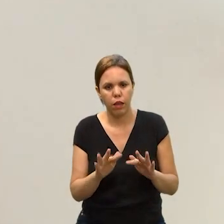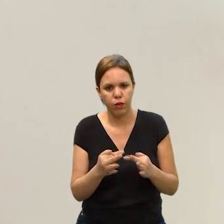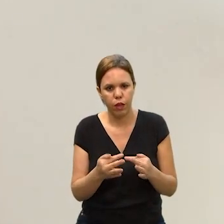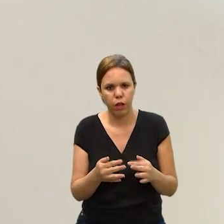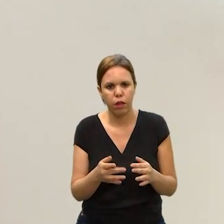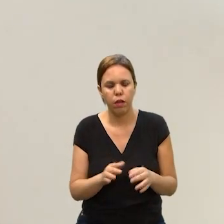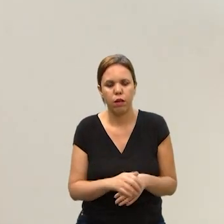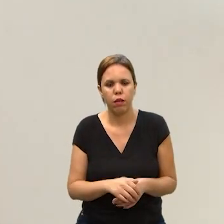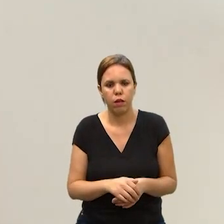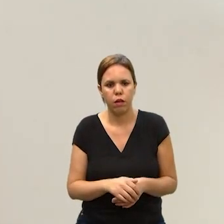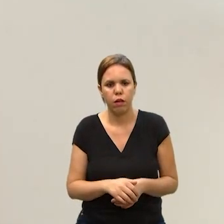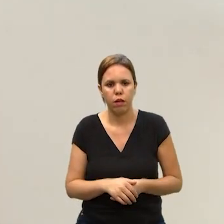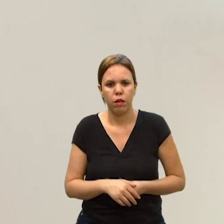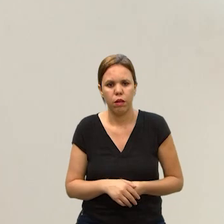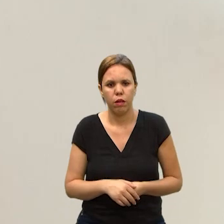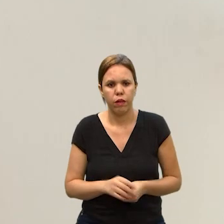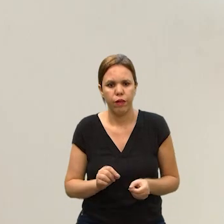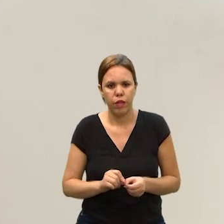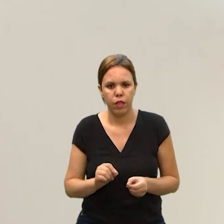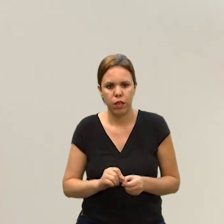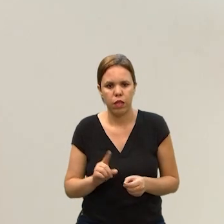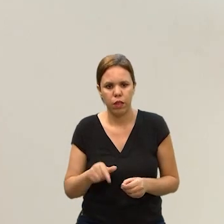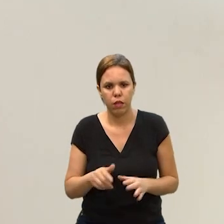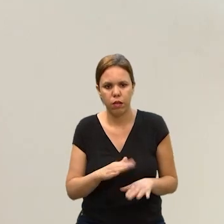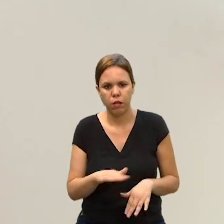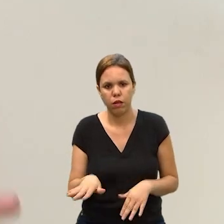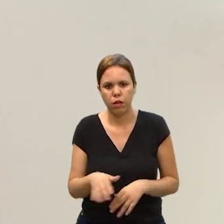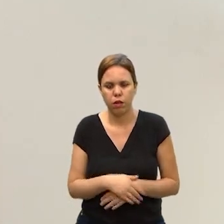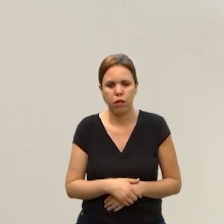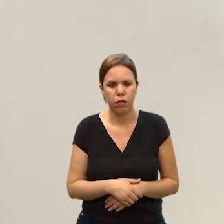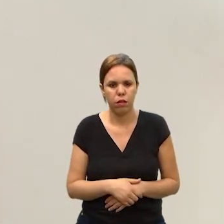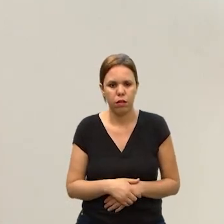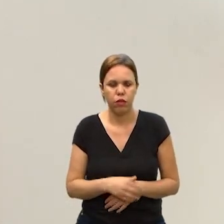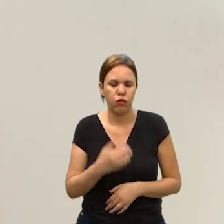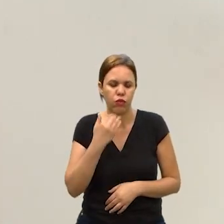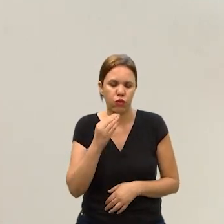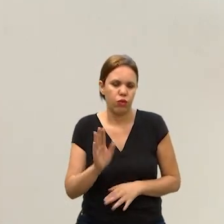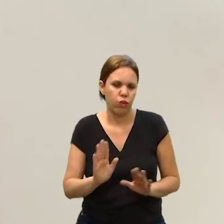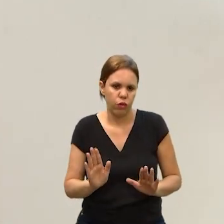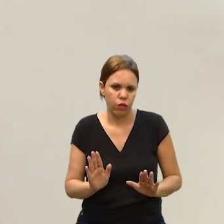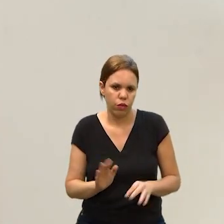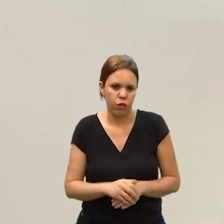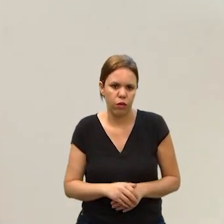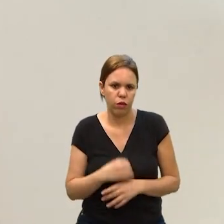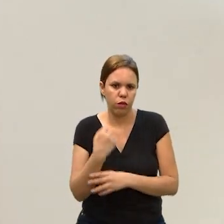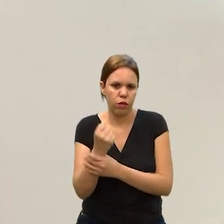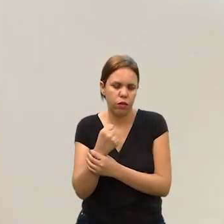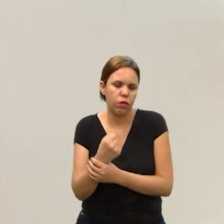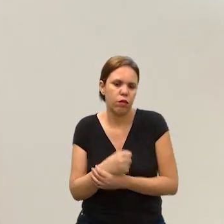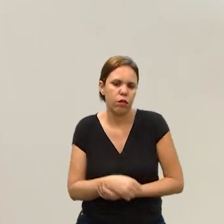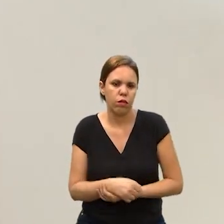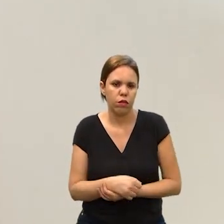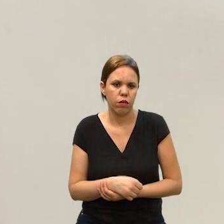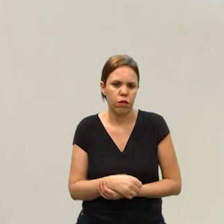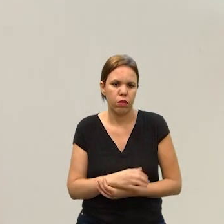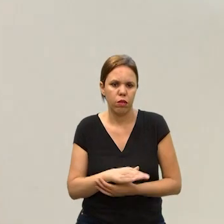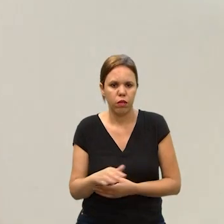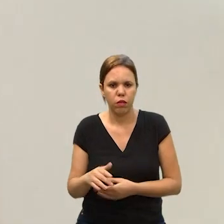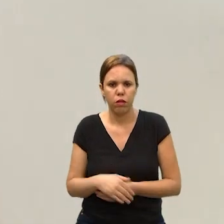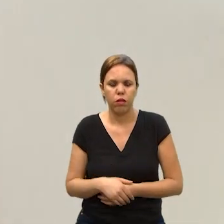crianças, porque não adianta nada a físio se posicionar a criança aqui, fazer todo o exercício na clínica e chegar em casa, a